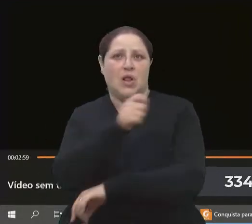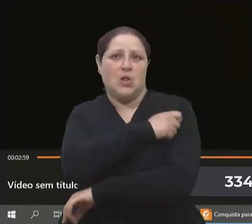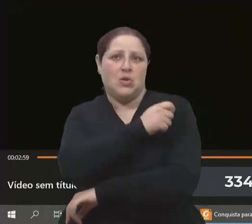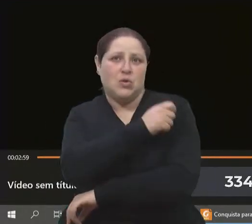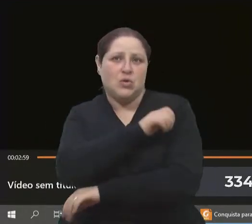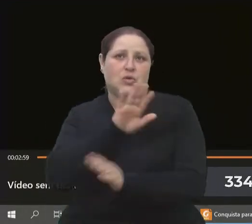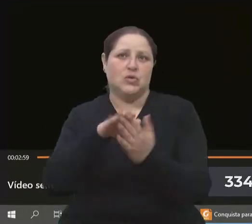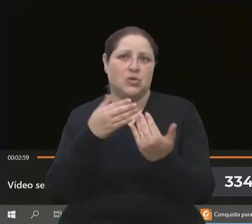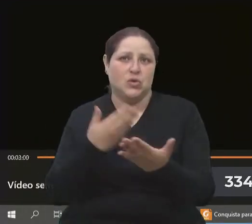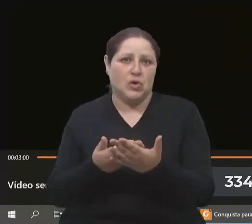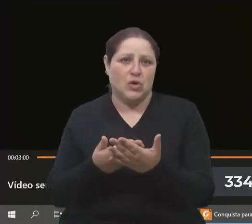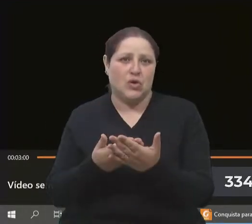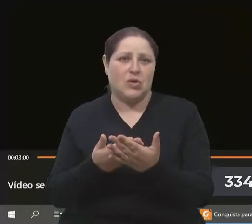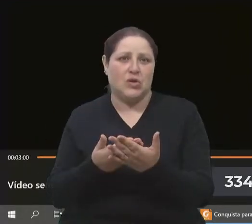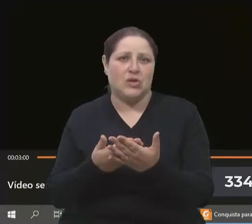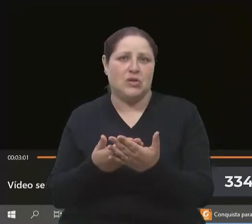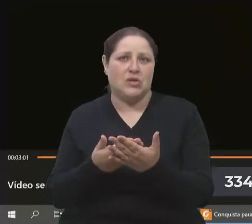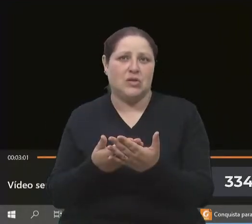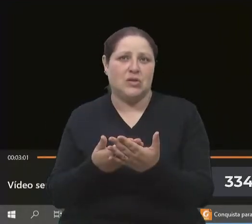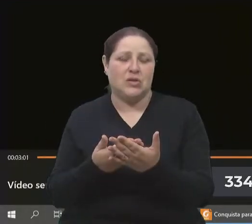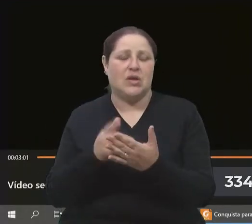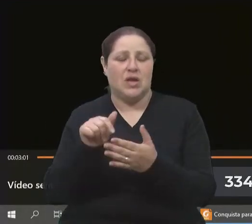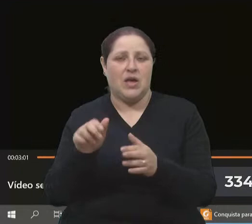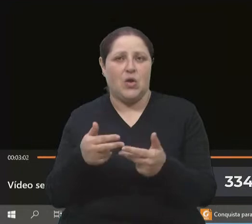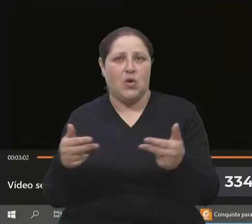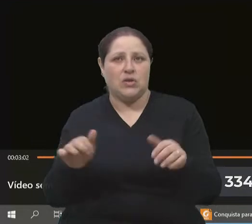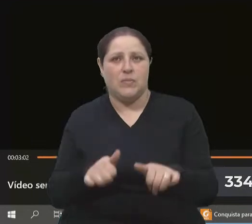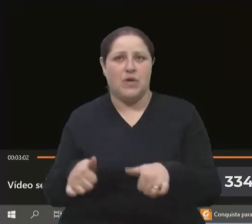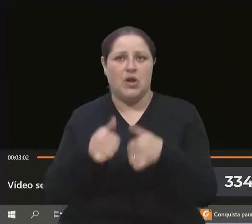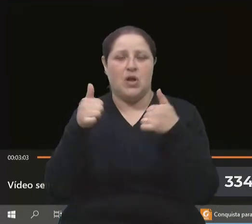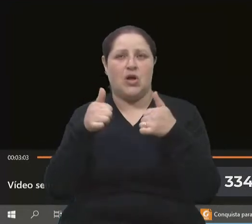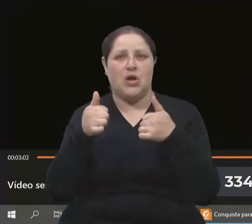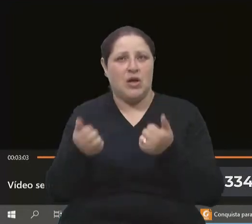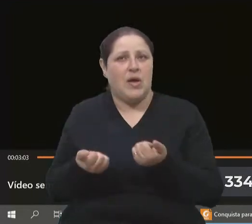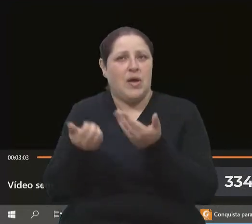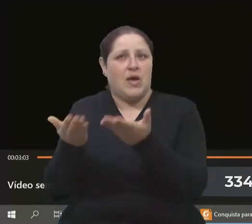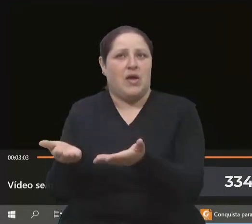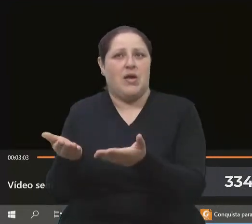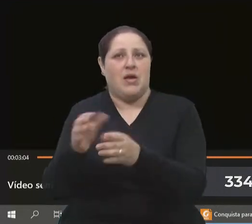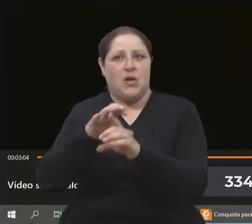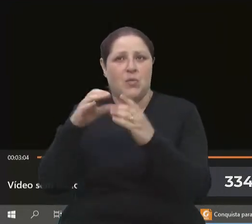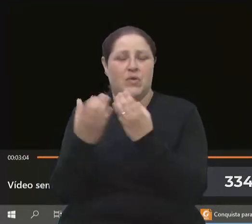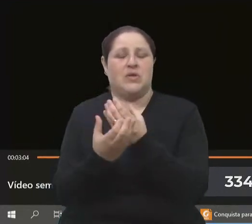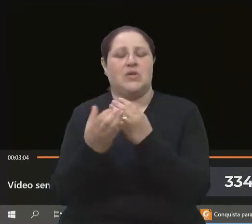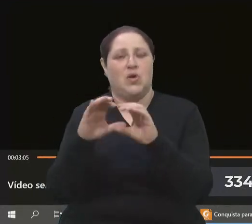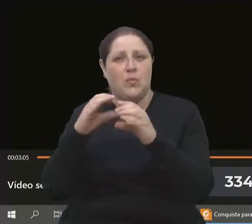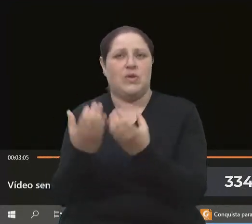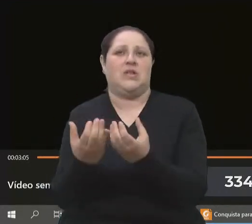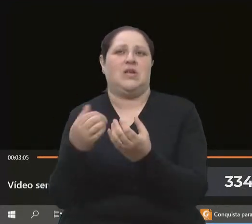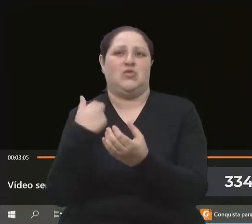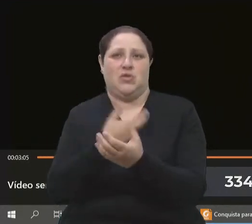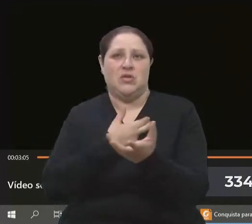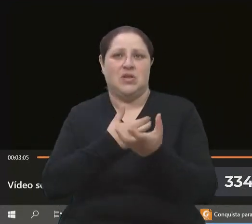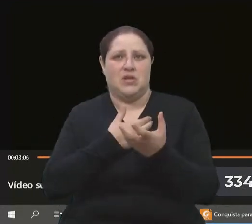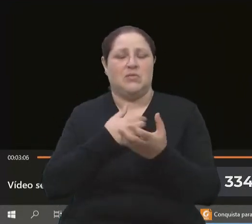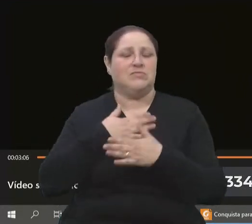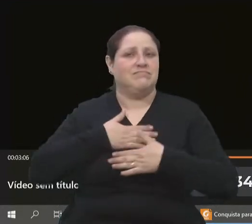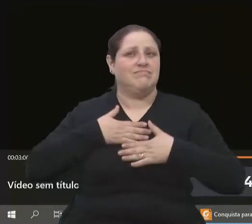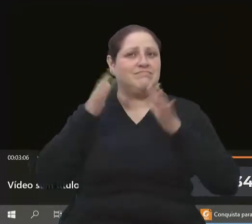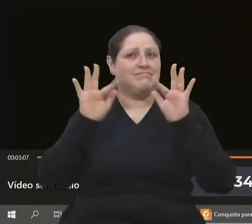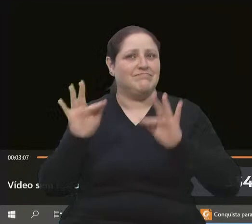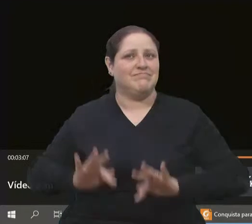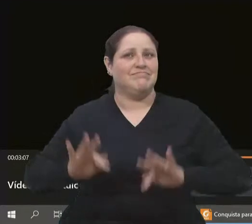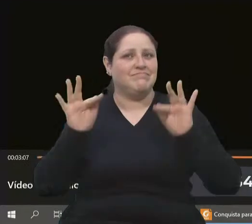condição melhor para a comunidade, e é isso que a gente quer, é isso que está fazendo a gente muito contente nesse momento e com mais garra, com